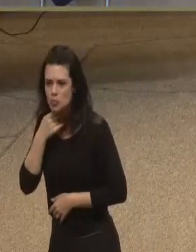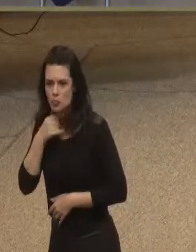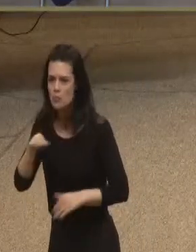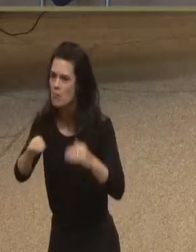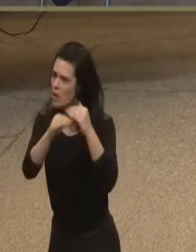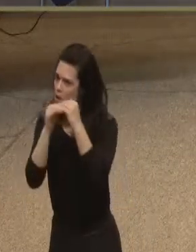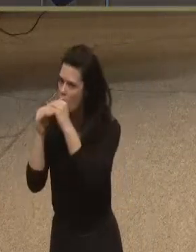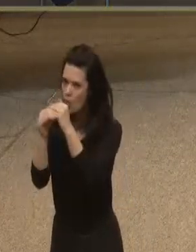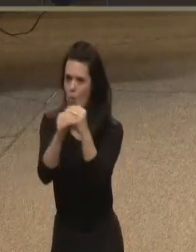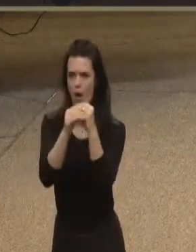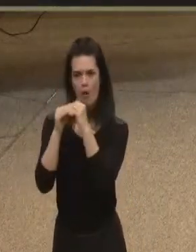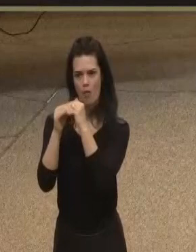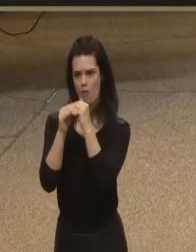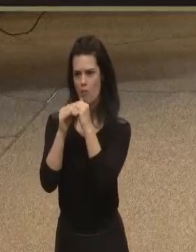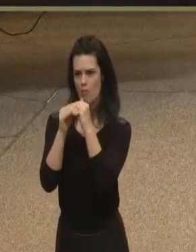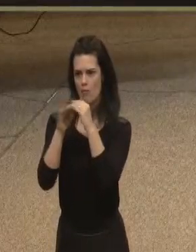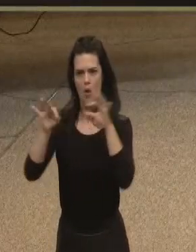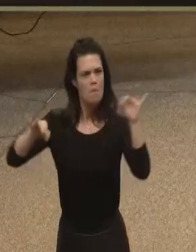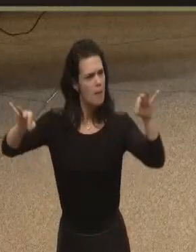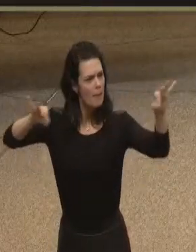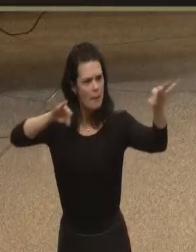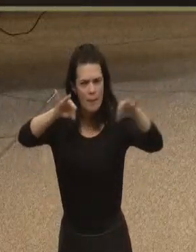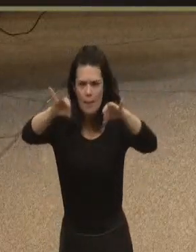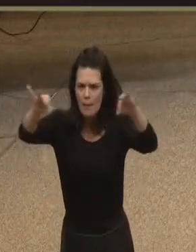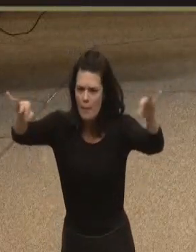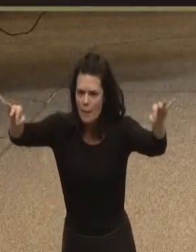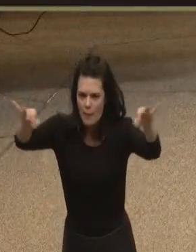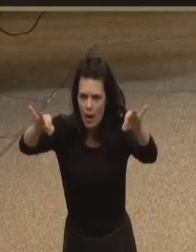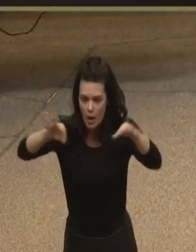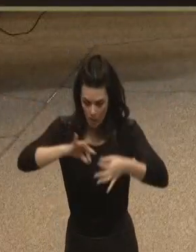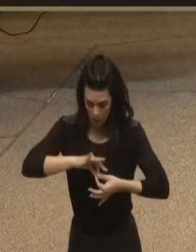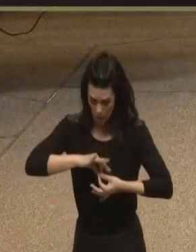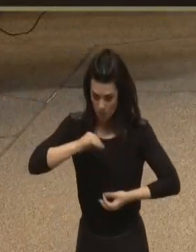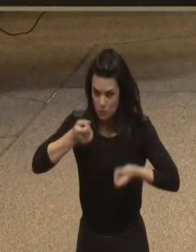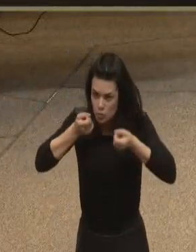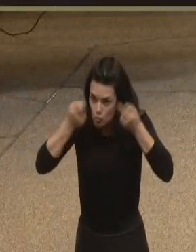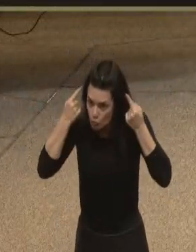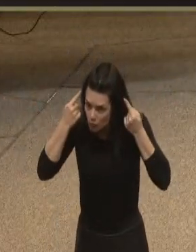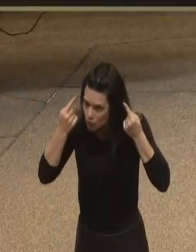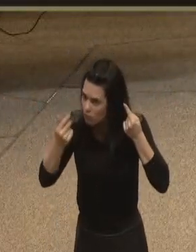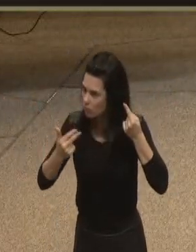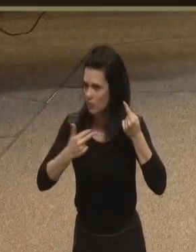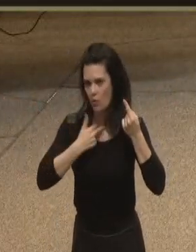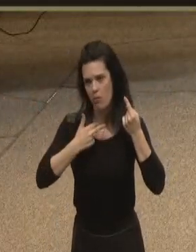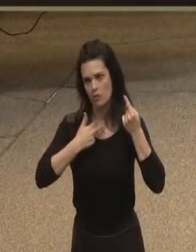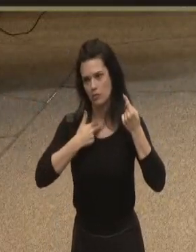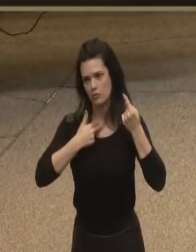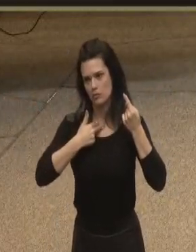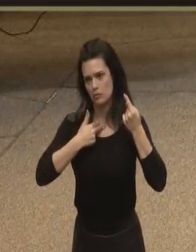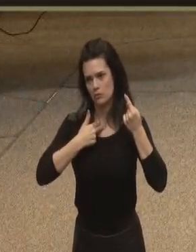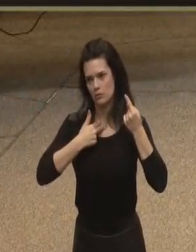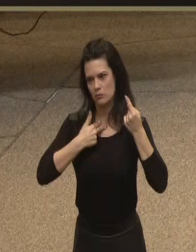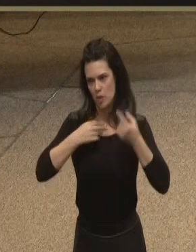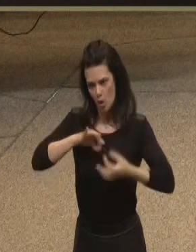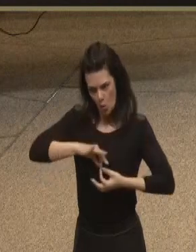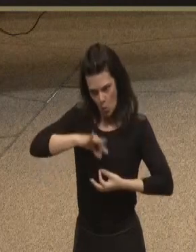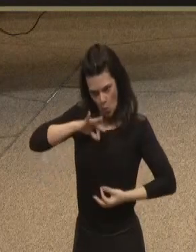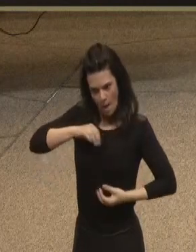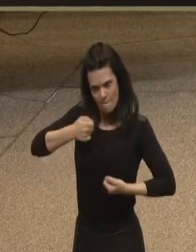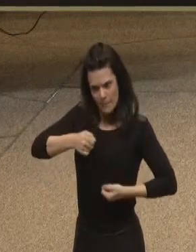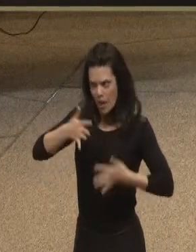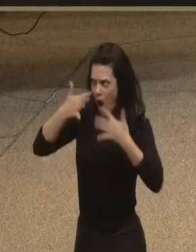conosco para não sermos surdos espirituais. E se você